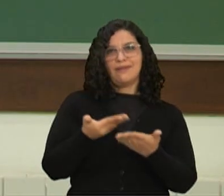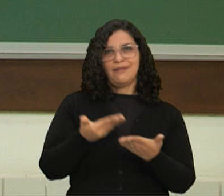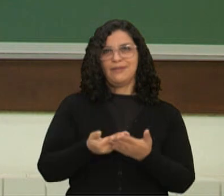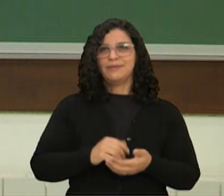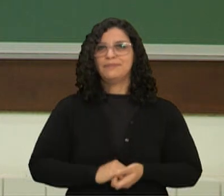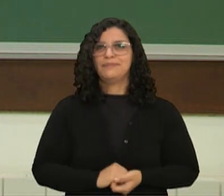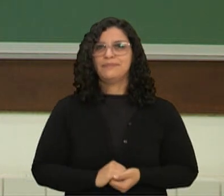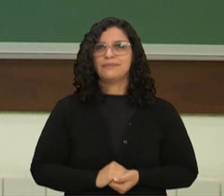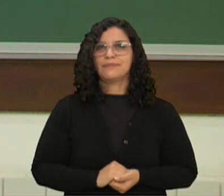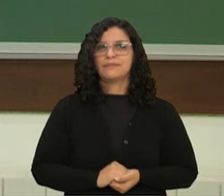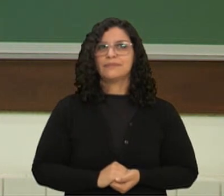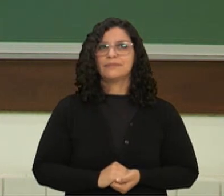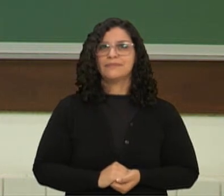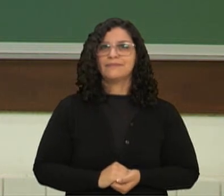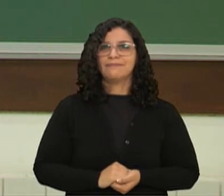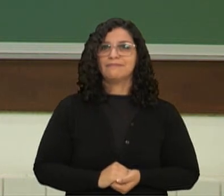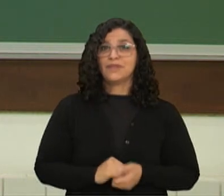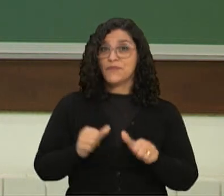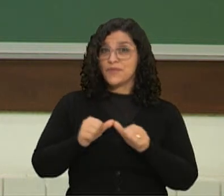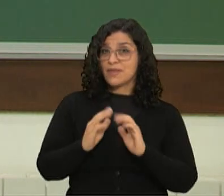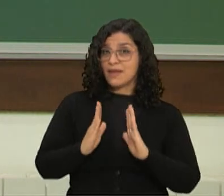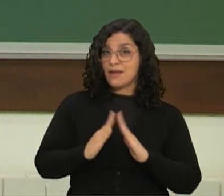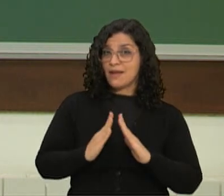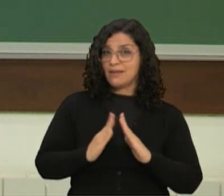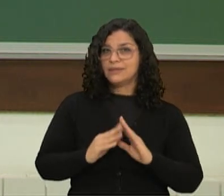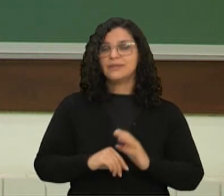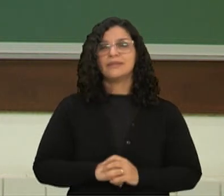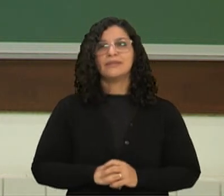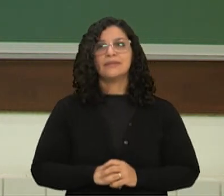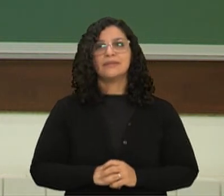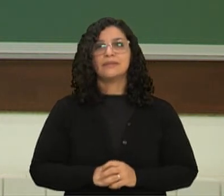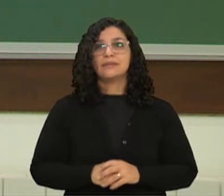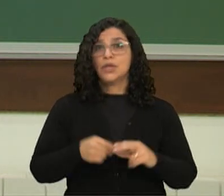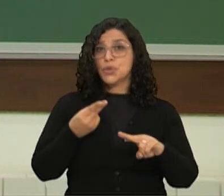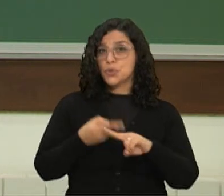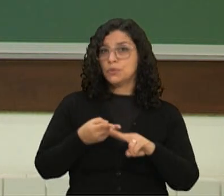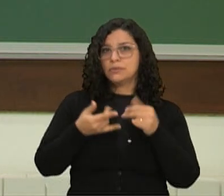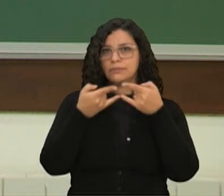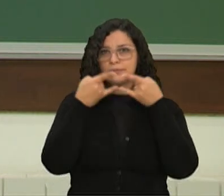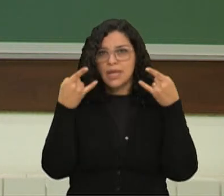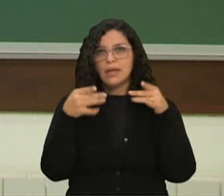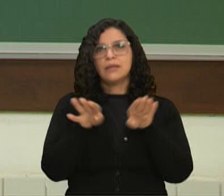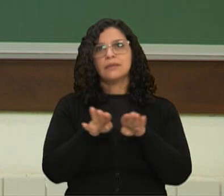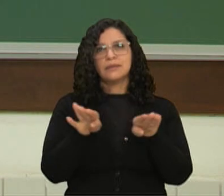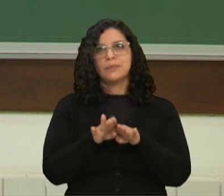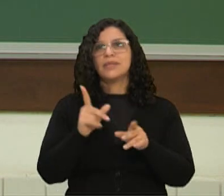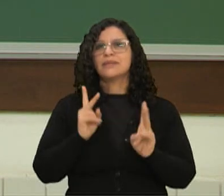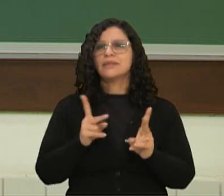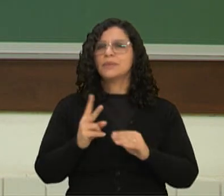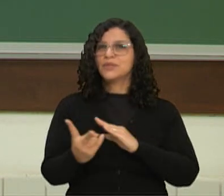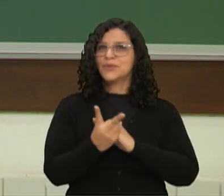class. Stay home, fique em casa, use masks and take